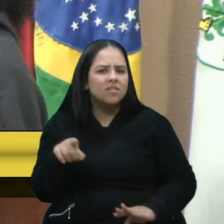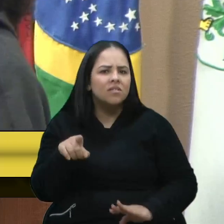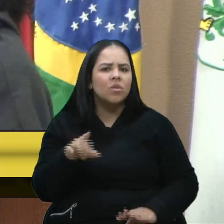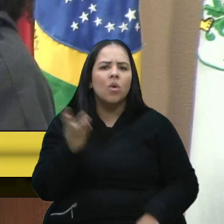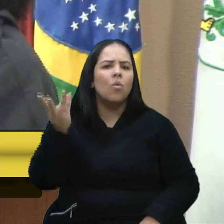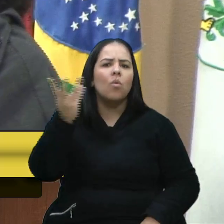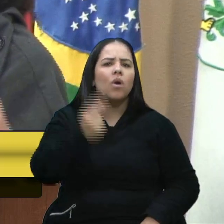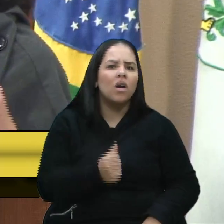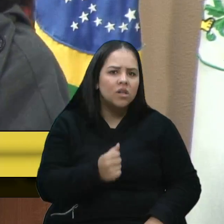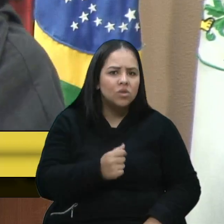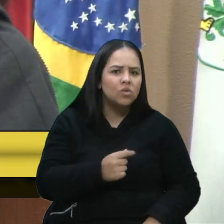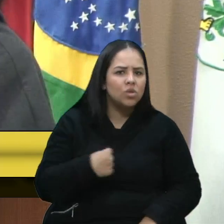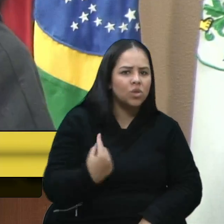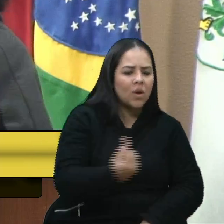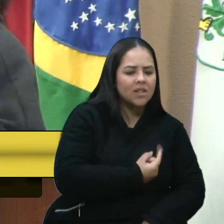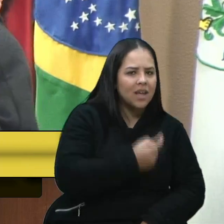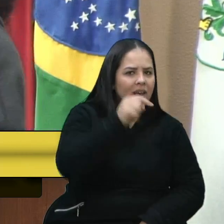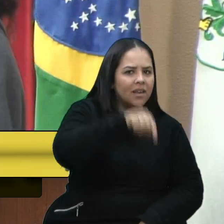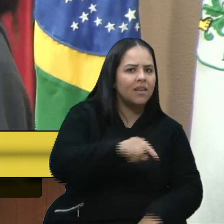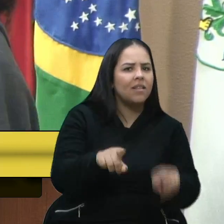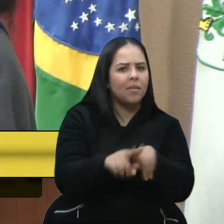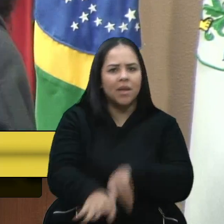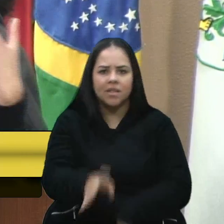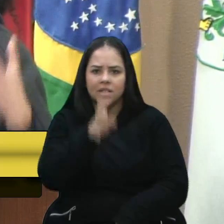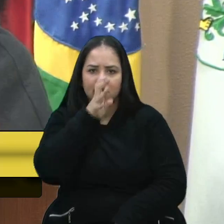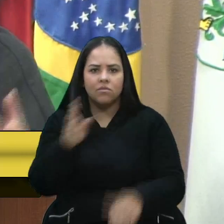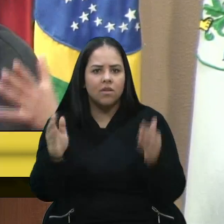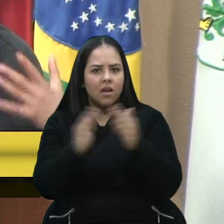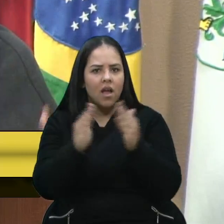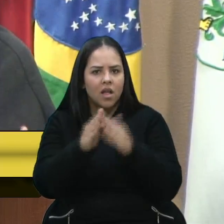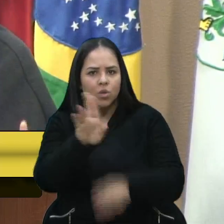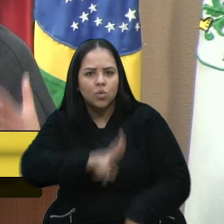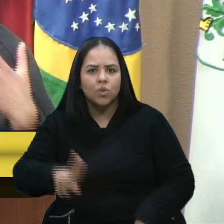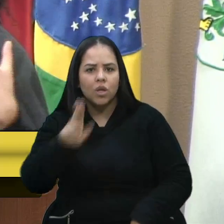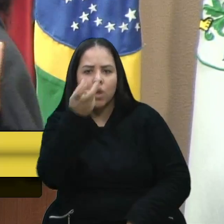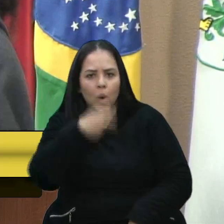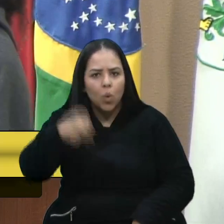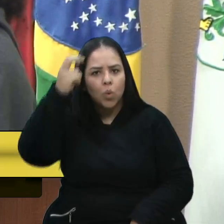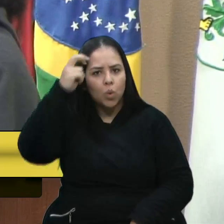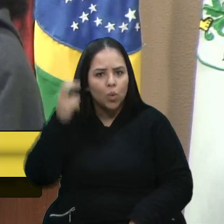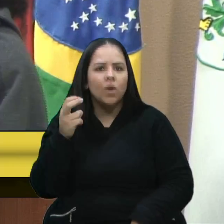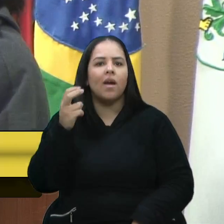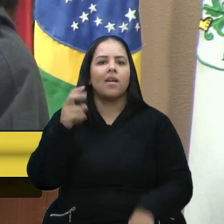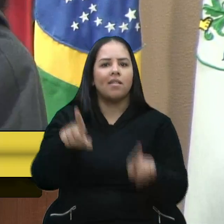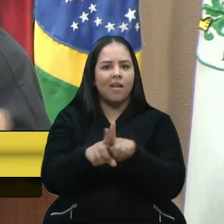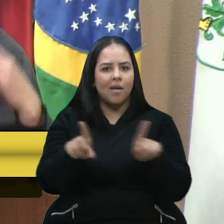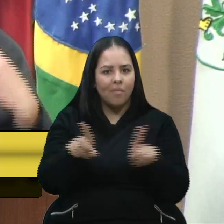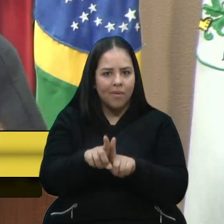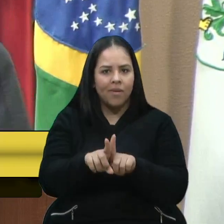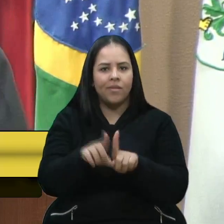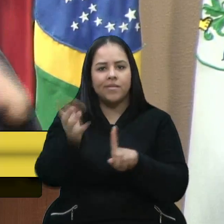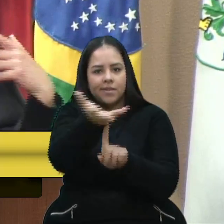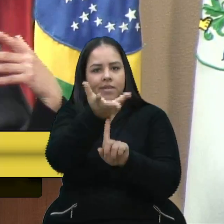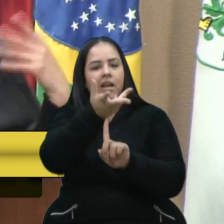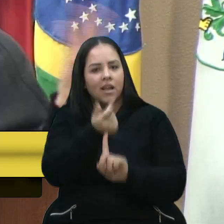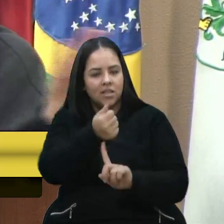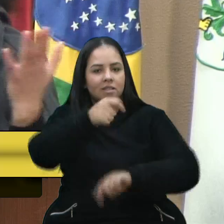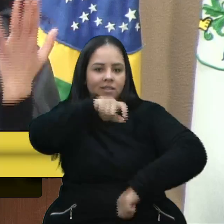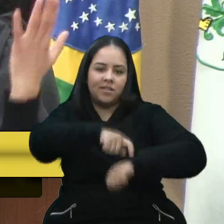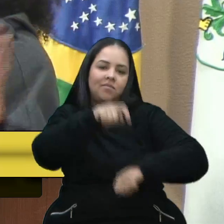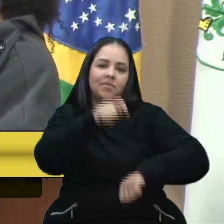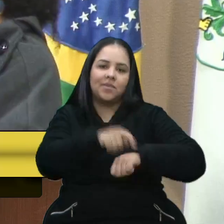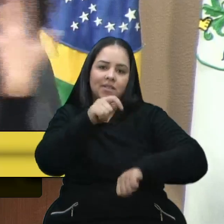estão assistindo de casa utilizaram da cultura e da arte nesse período de pandemia? Aqueles primeiros